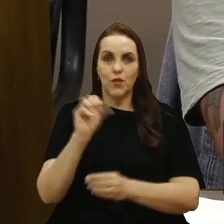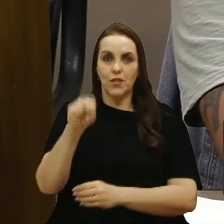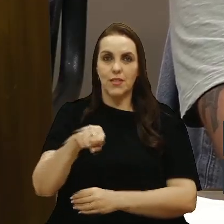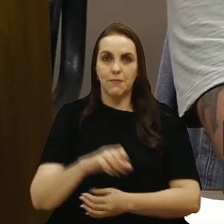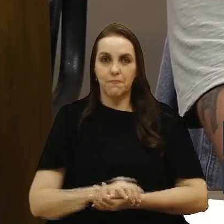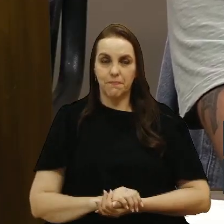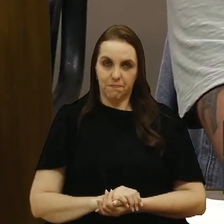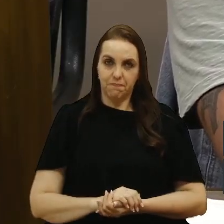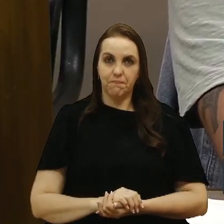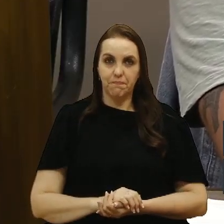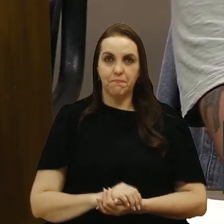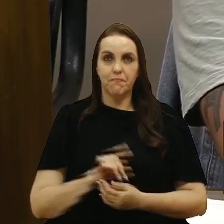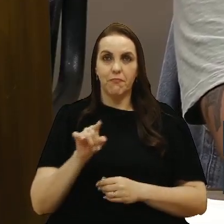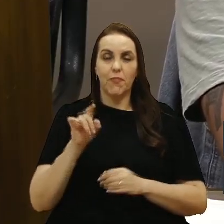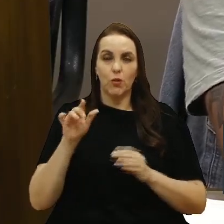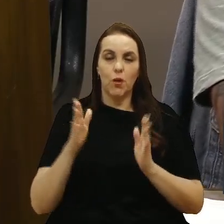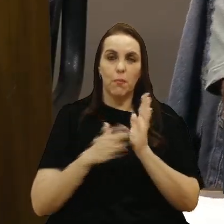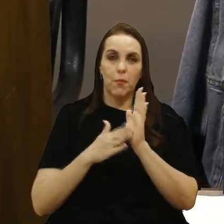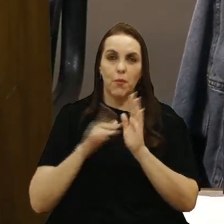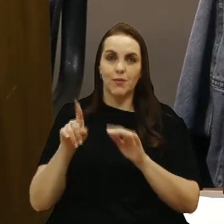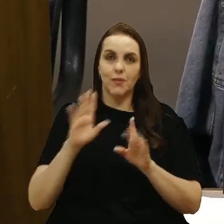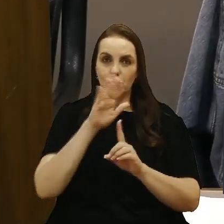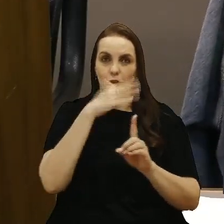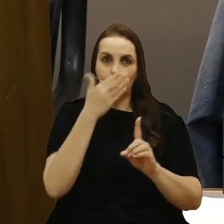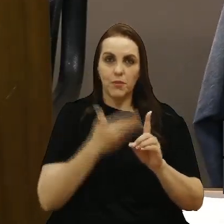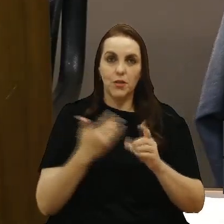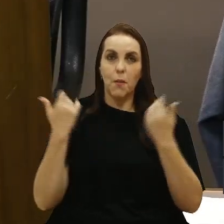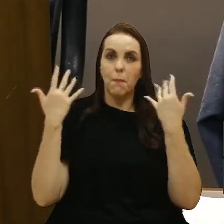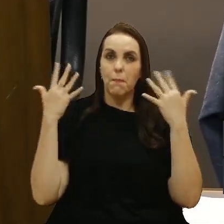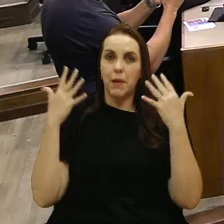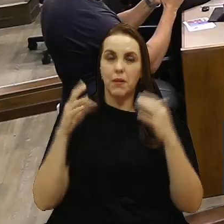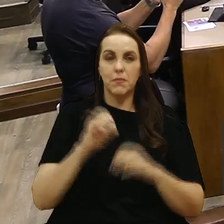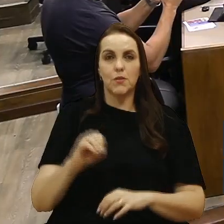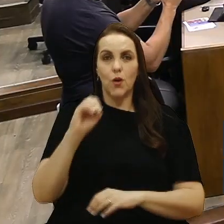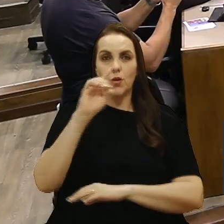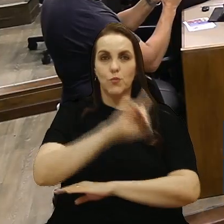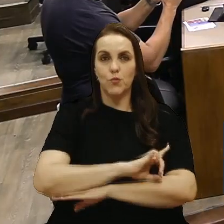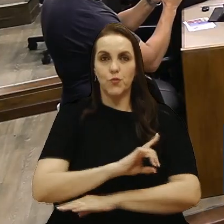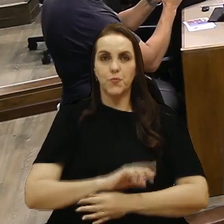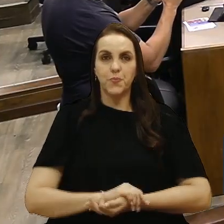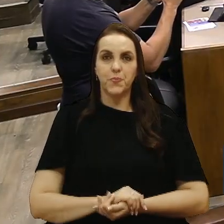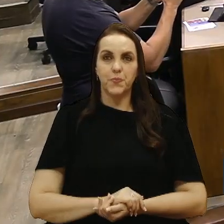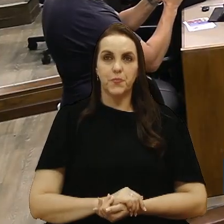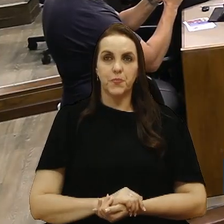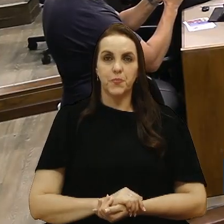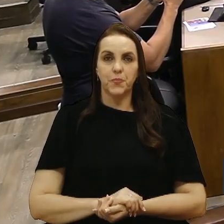votar favorável à sua propositura e meus parabéns e um ótimo dia.